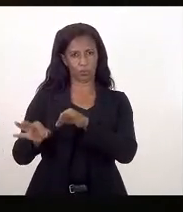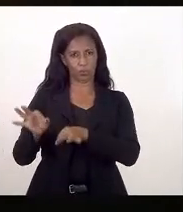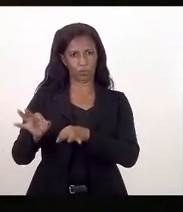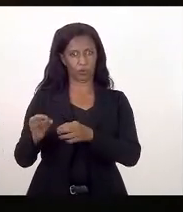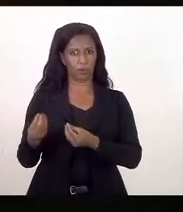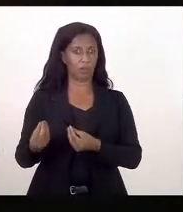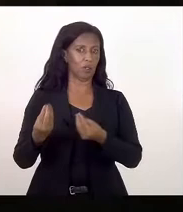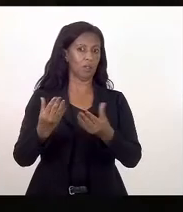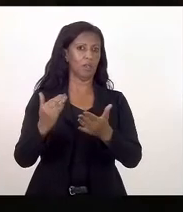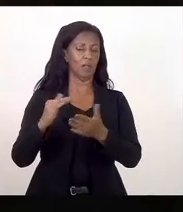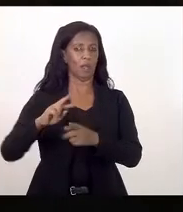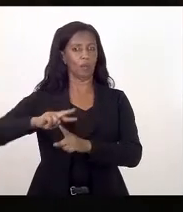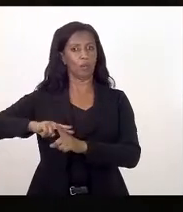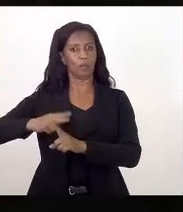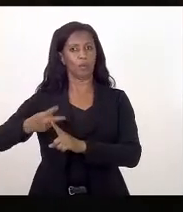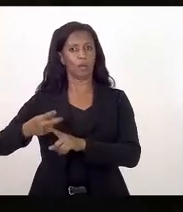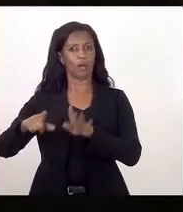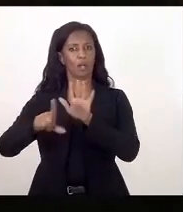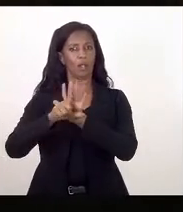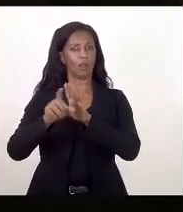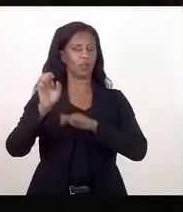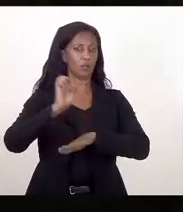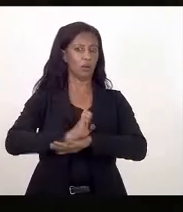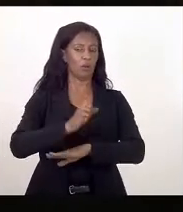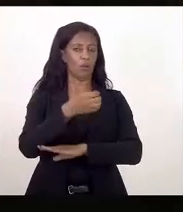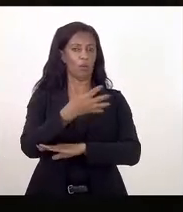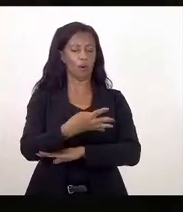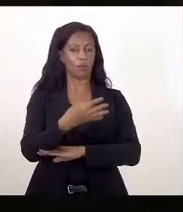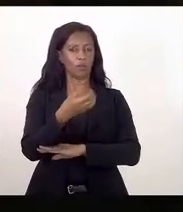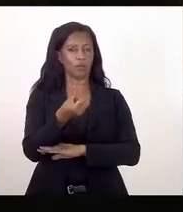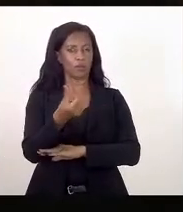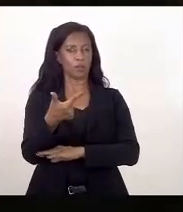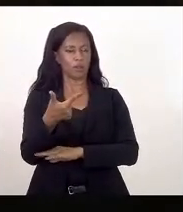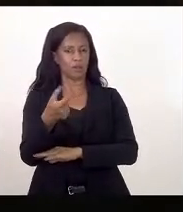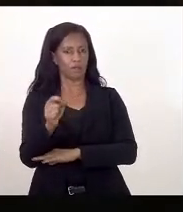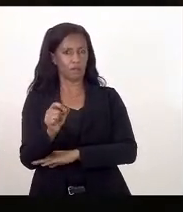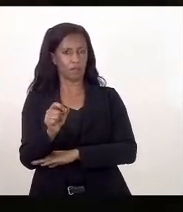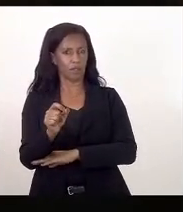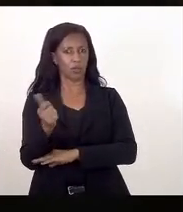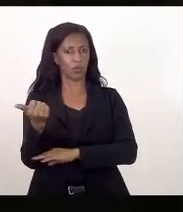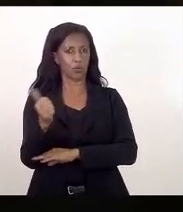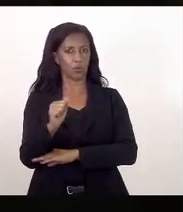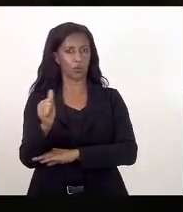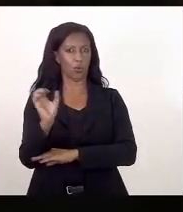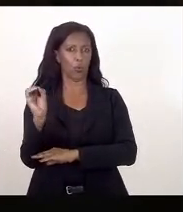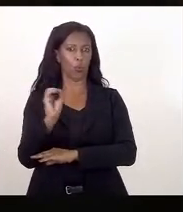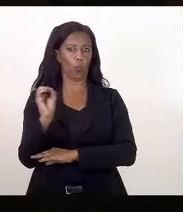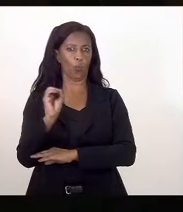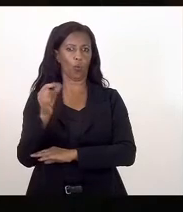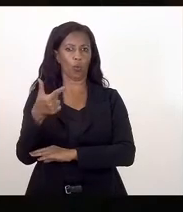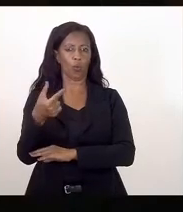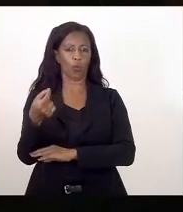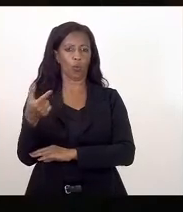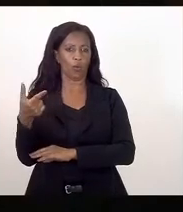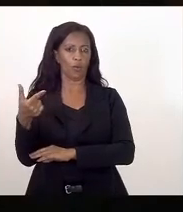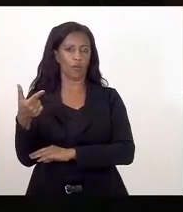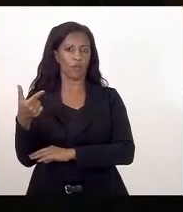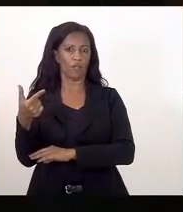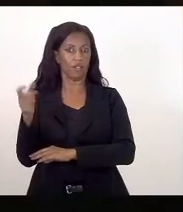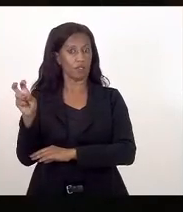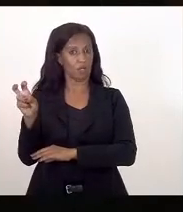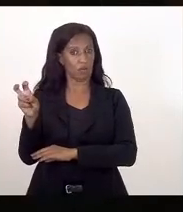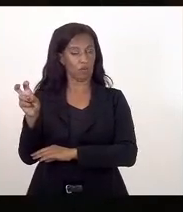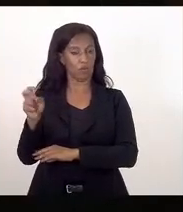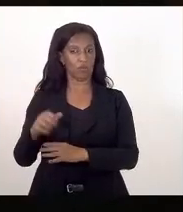promove alterações na Lei Estadual 4.620 de 11 de outubro de 2025